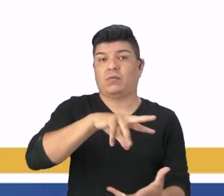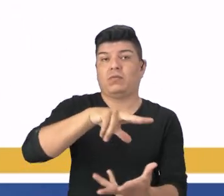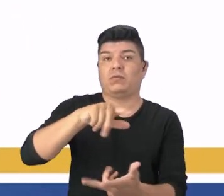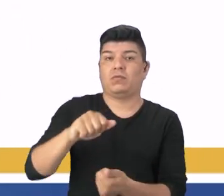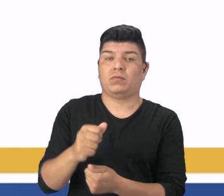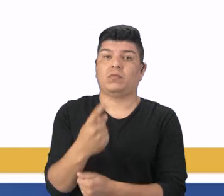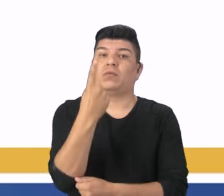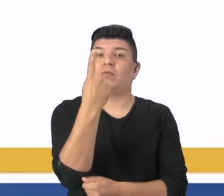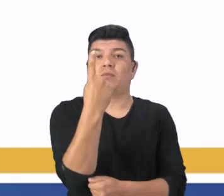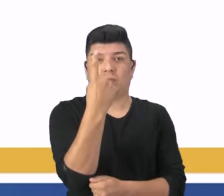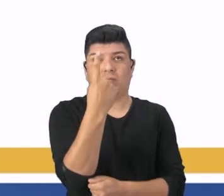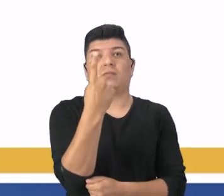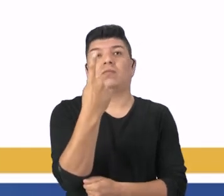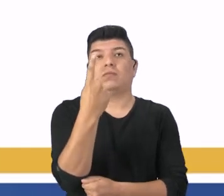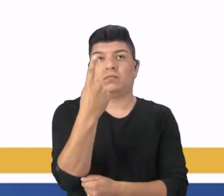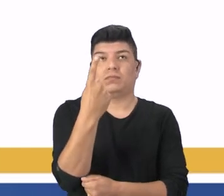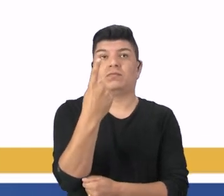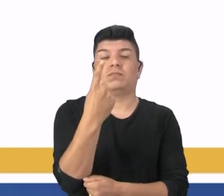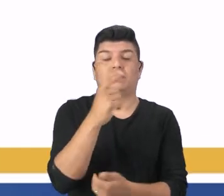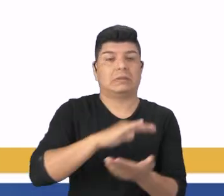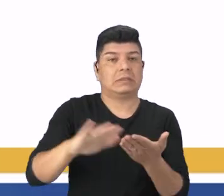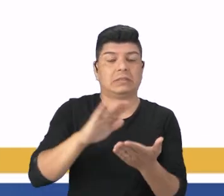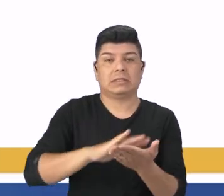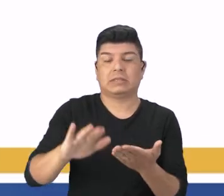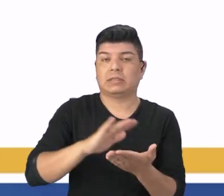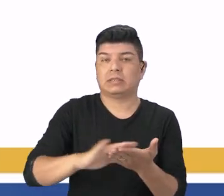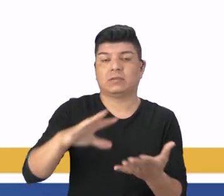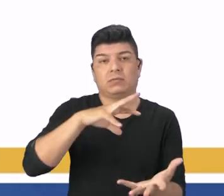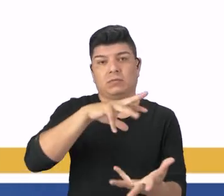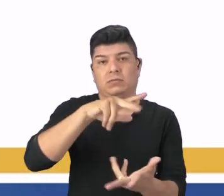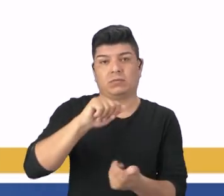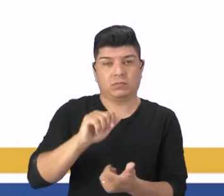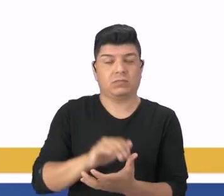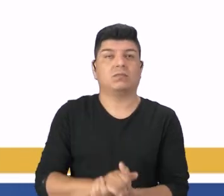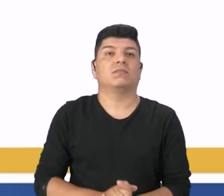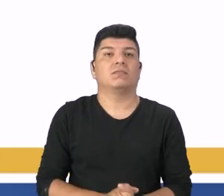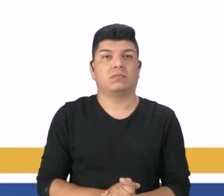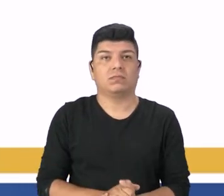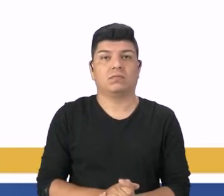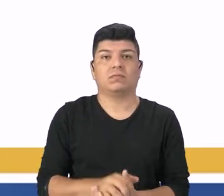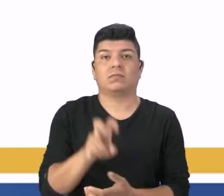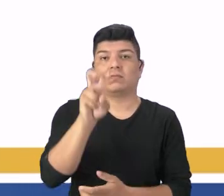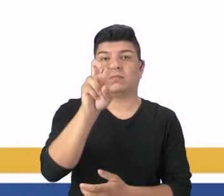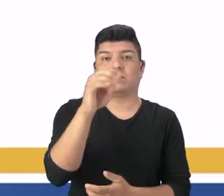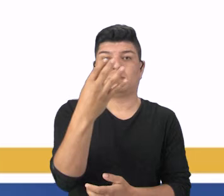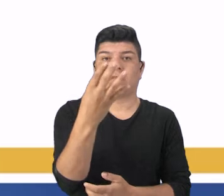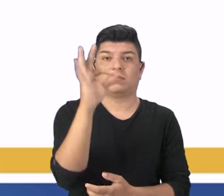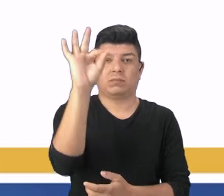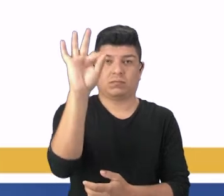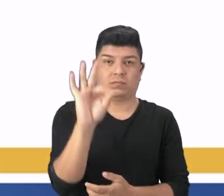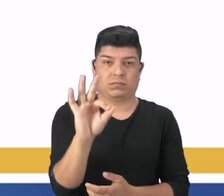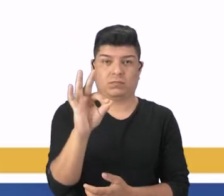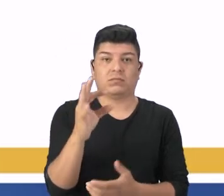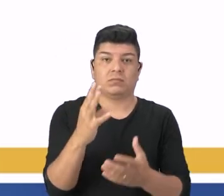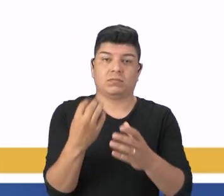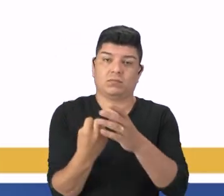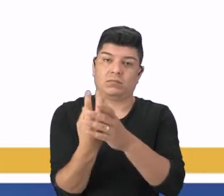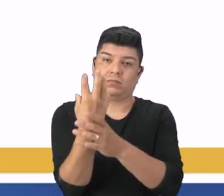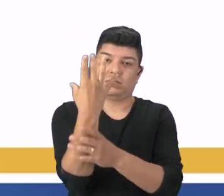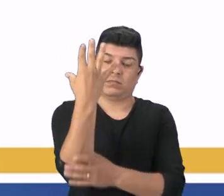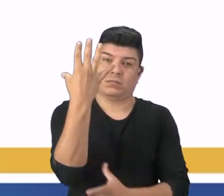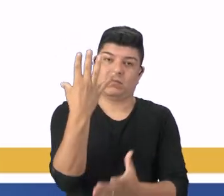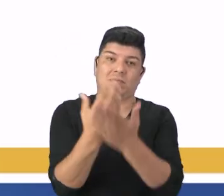de tudo que é produzido no mundo é desperdiçado, certo? 54% da colheita se perde